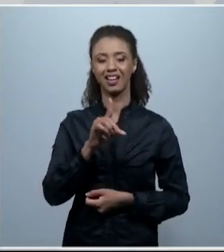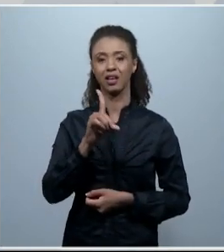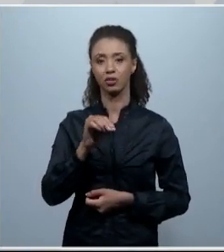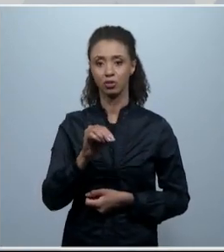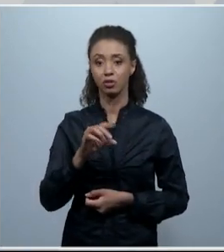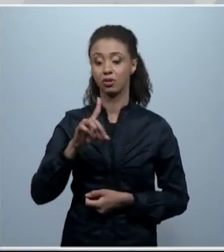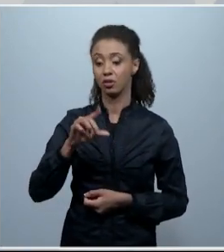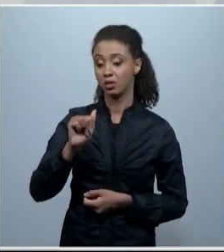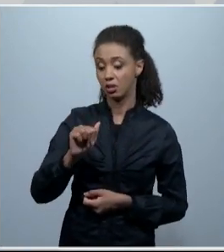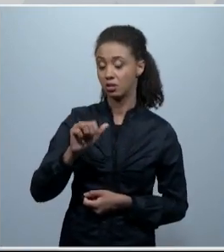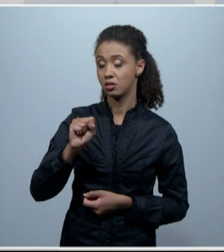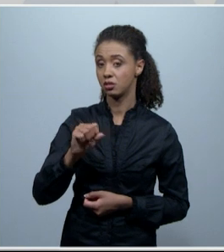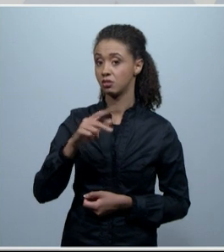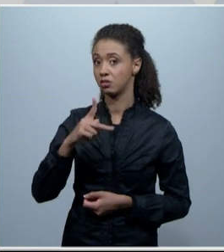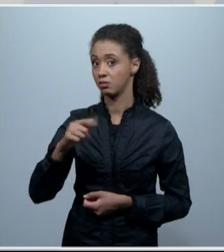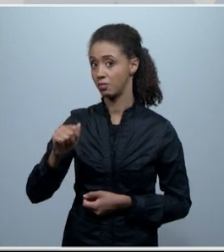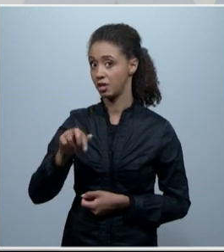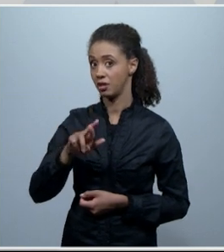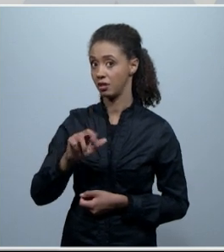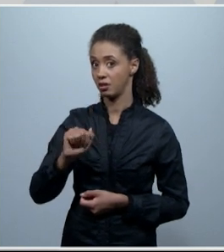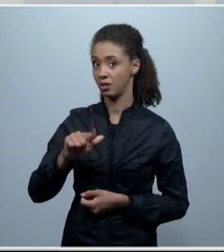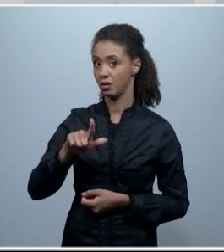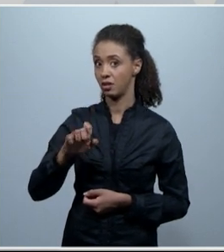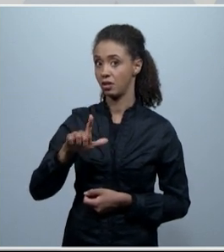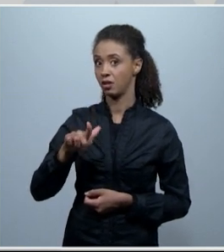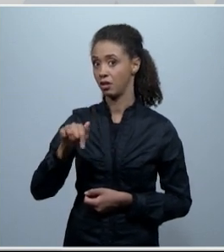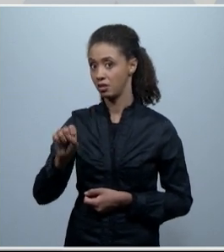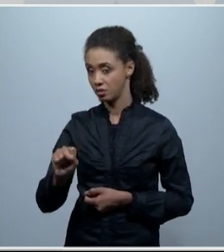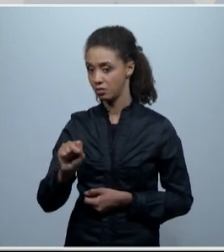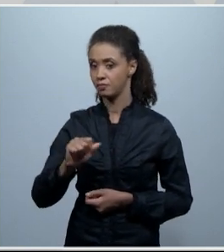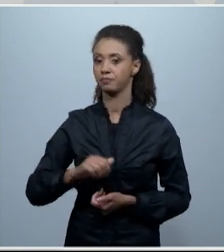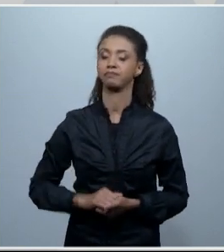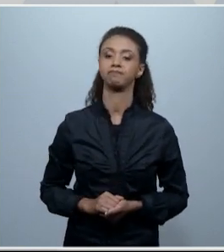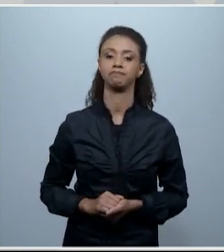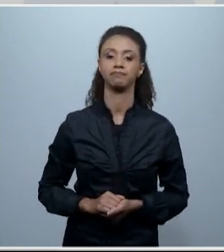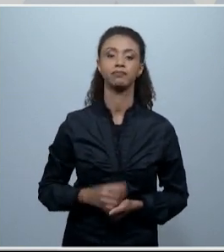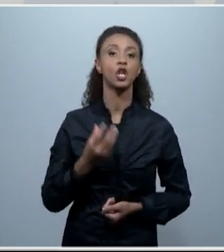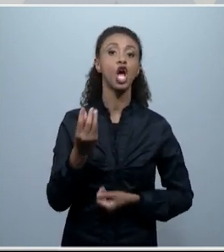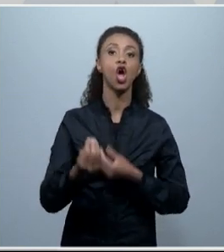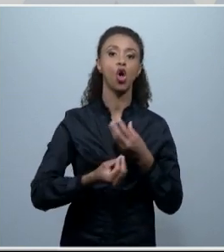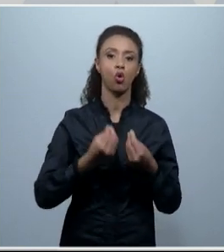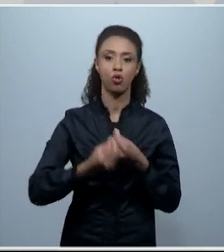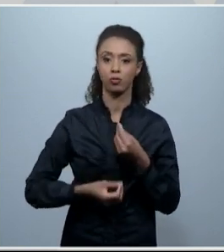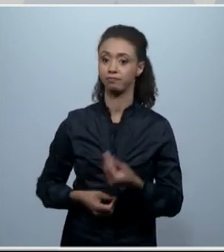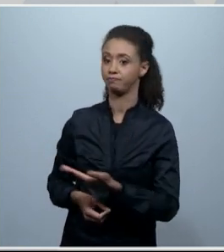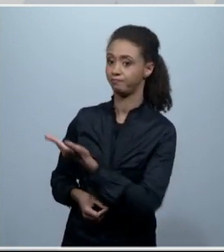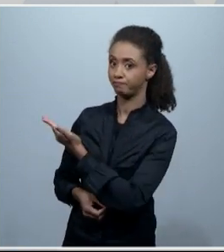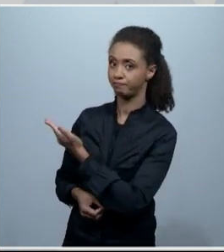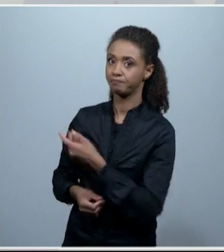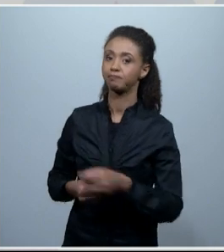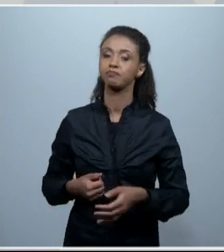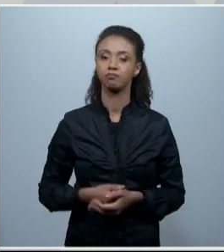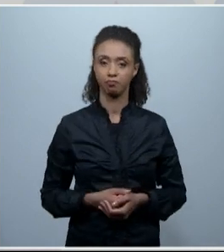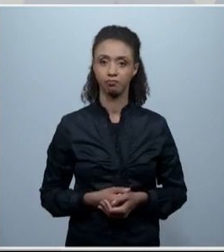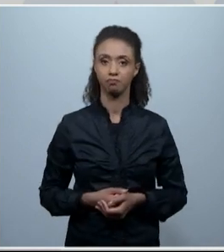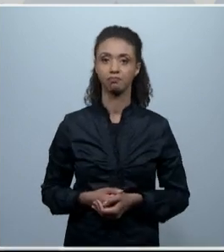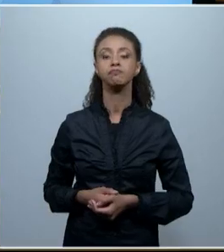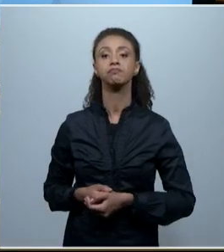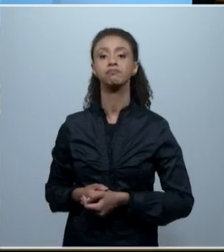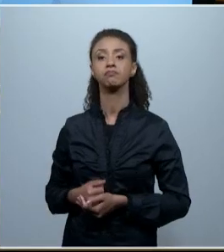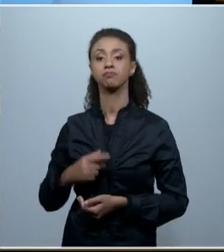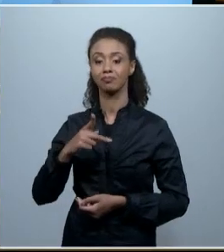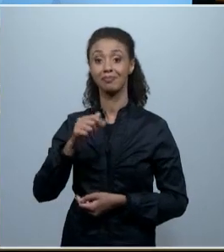dada uma uma reta e um ponto fora dela existe uma única paralela certo